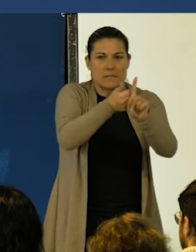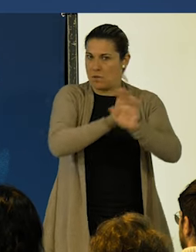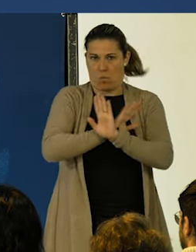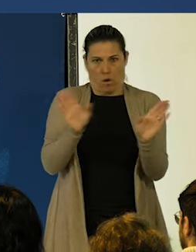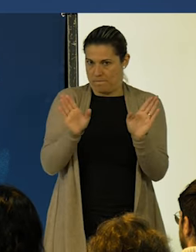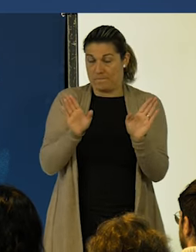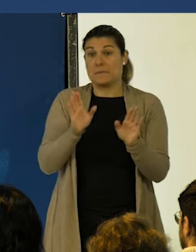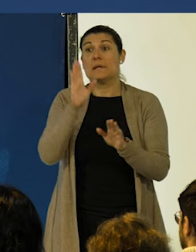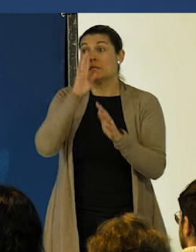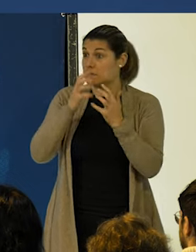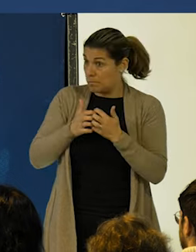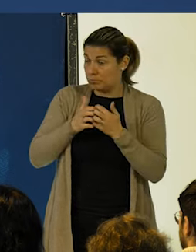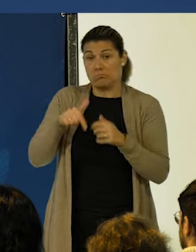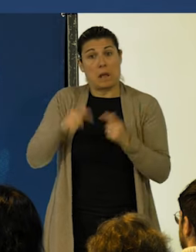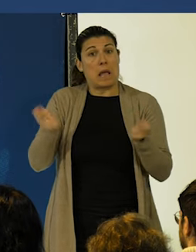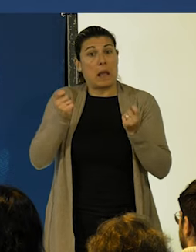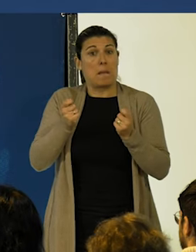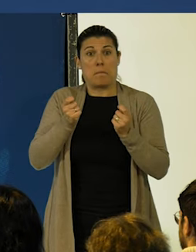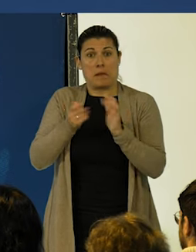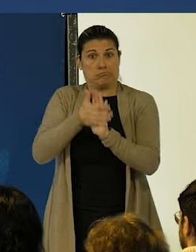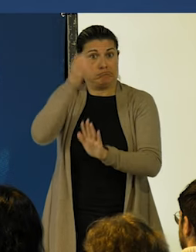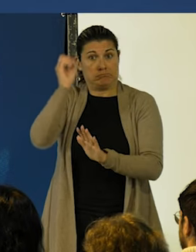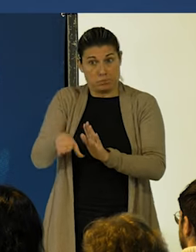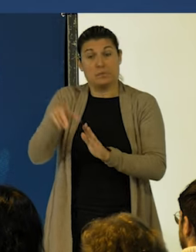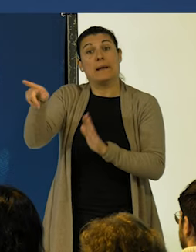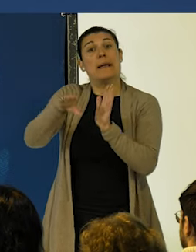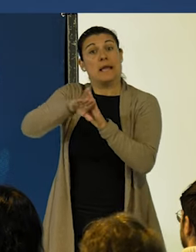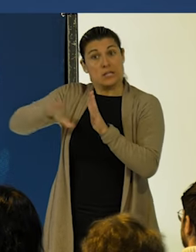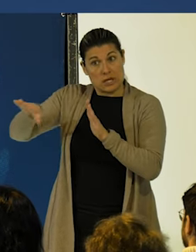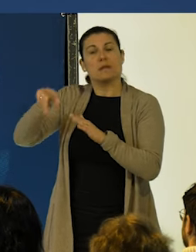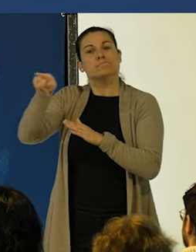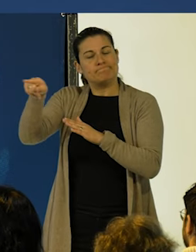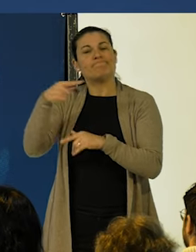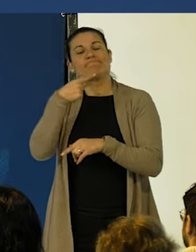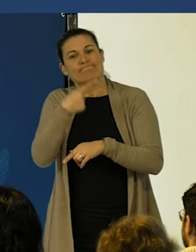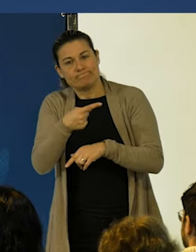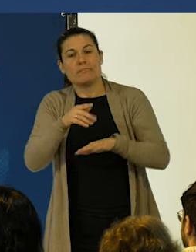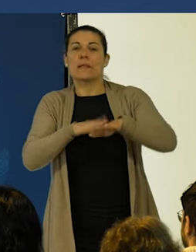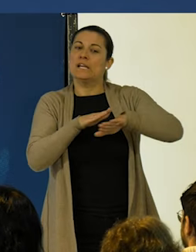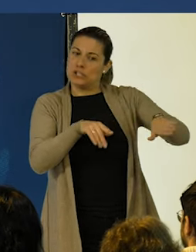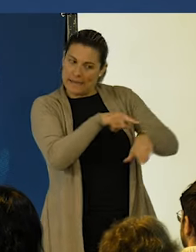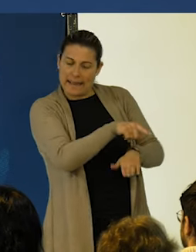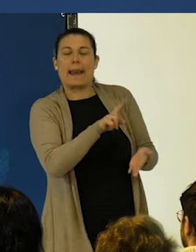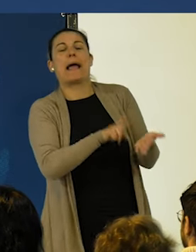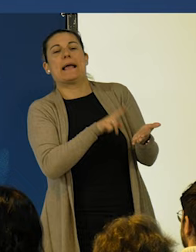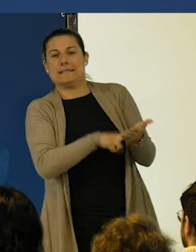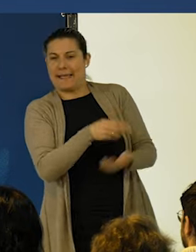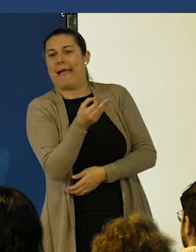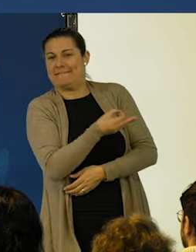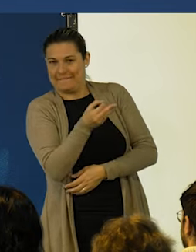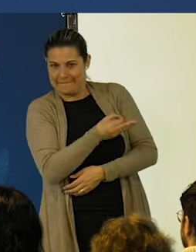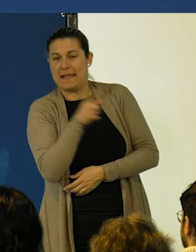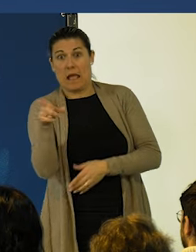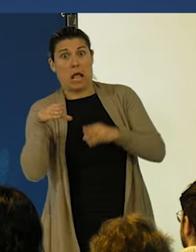houvesse, esta campanha eliminou-as. Até a extrema-direita capitula e reconhece que a esquerda tinha razão.